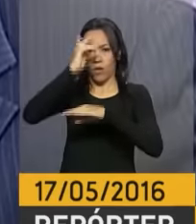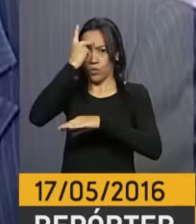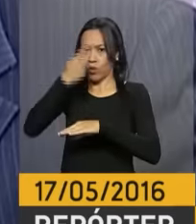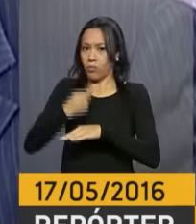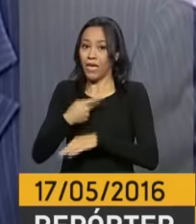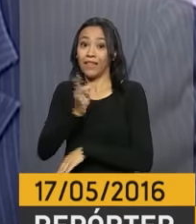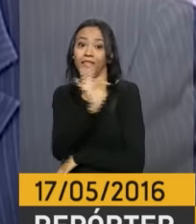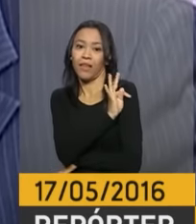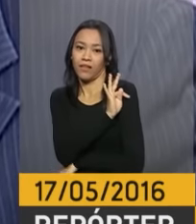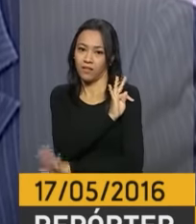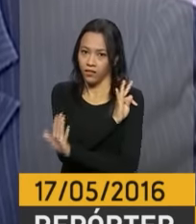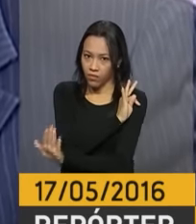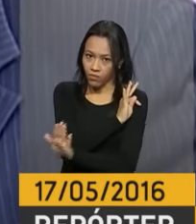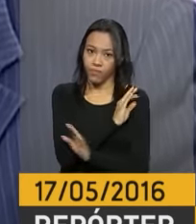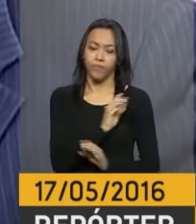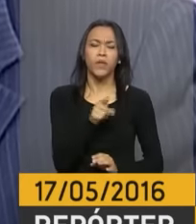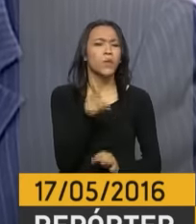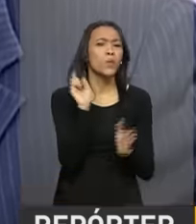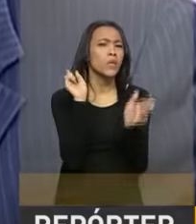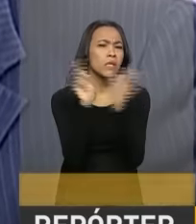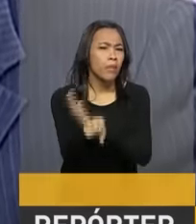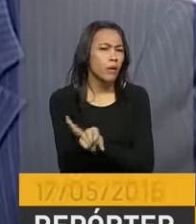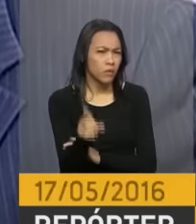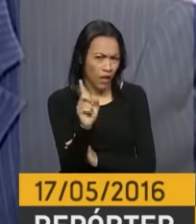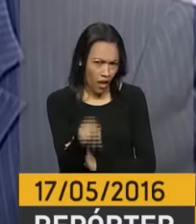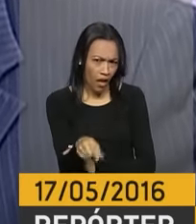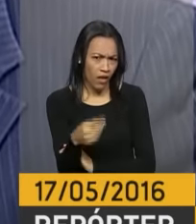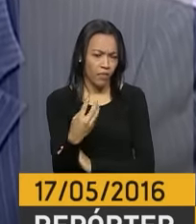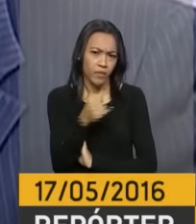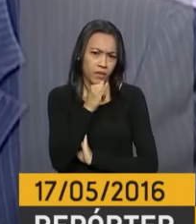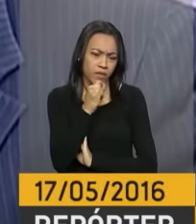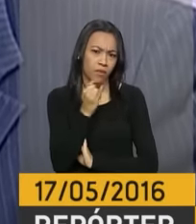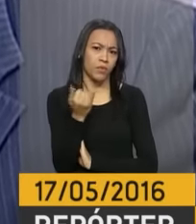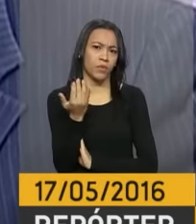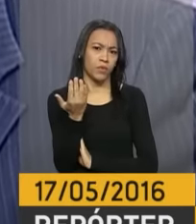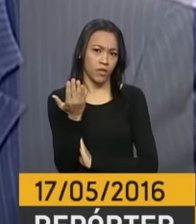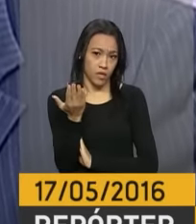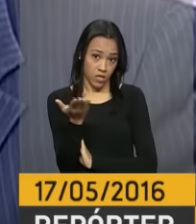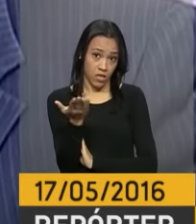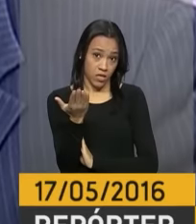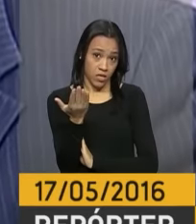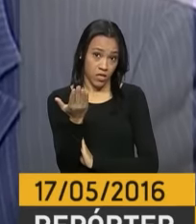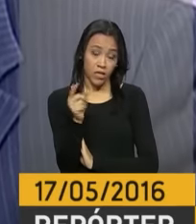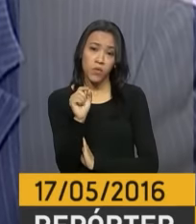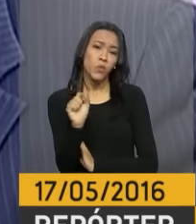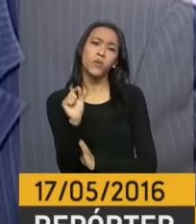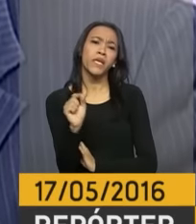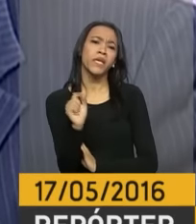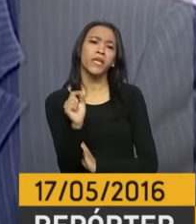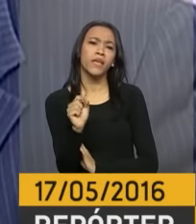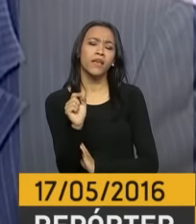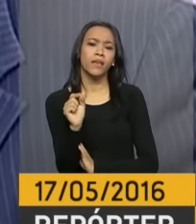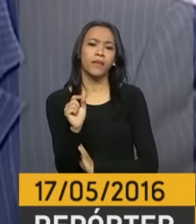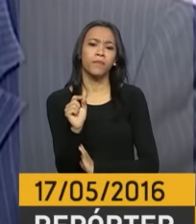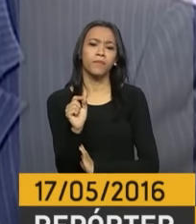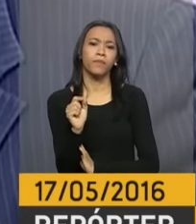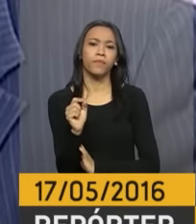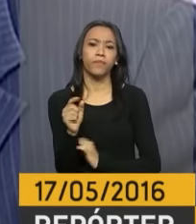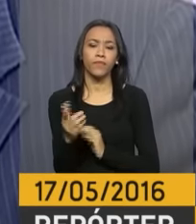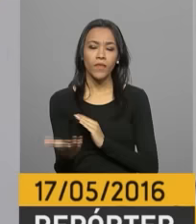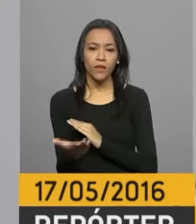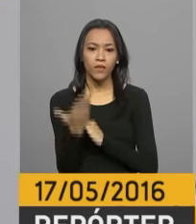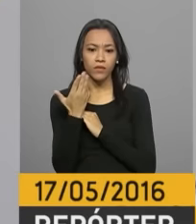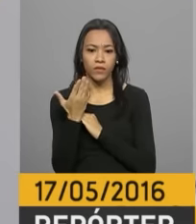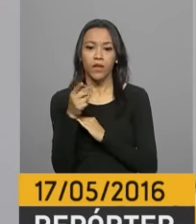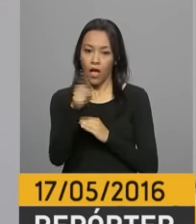essa autonomia técnica, ela, na prática, é o que o Banco Central viveu, por exemplo, enquanto o senhor estava à frente. Sim. Que benefícios... Um detalhe, agora